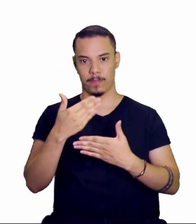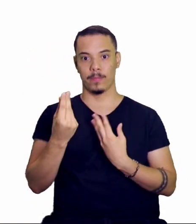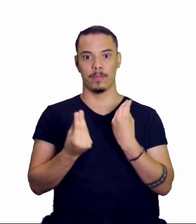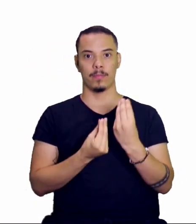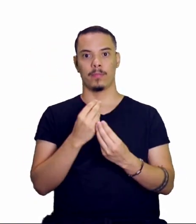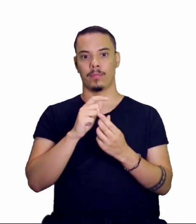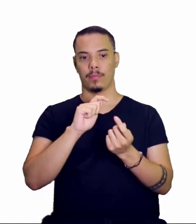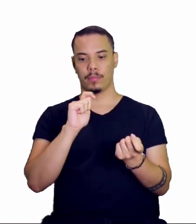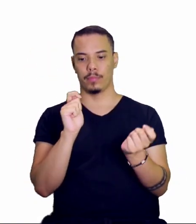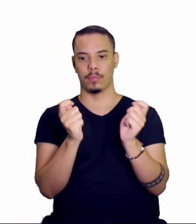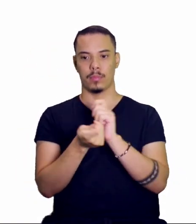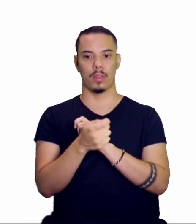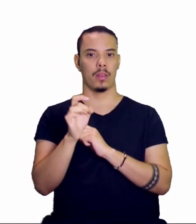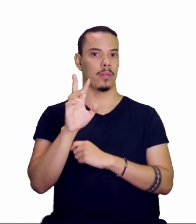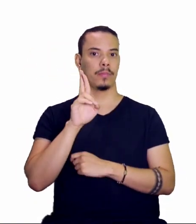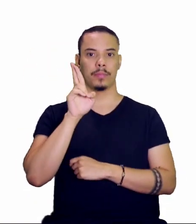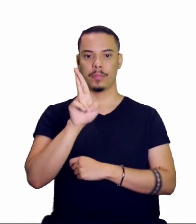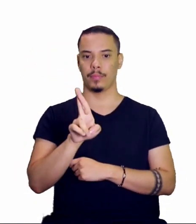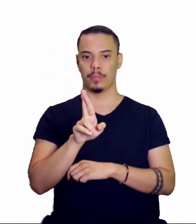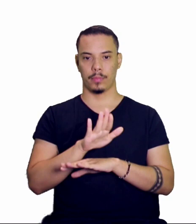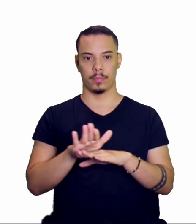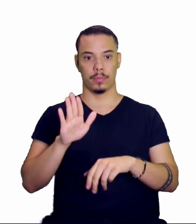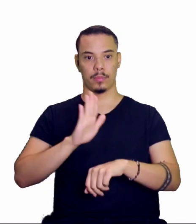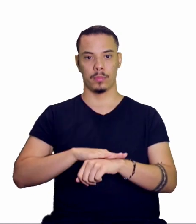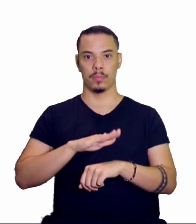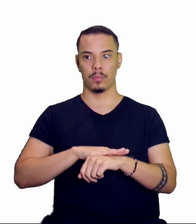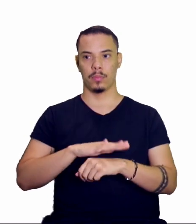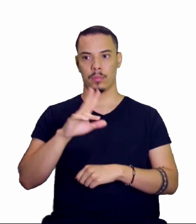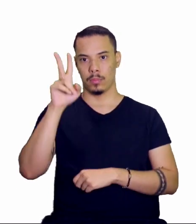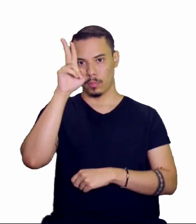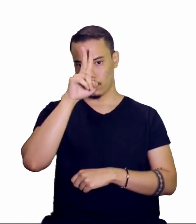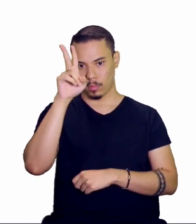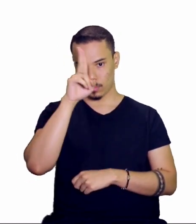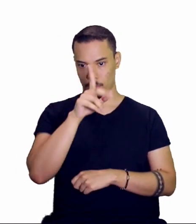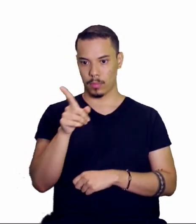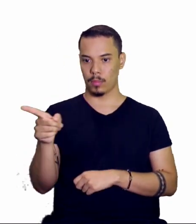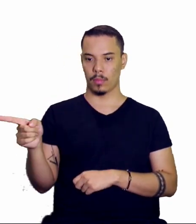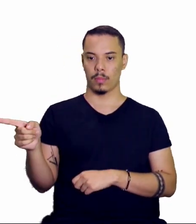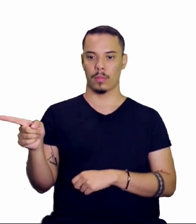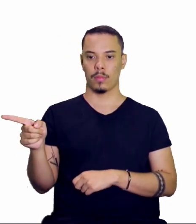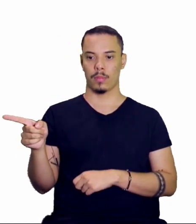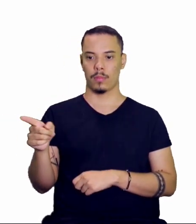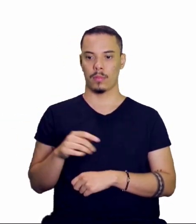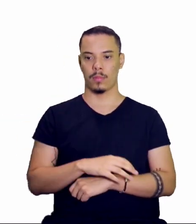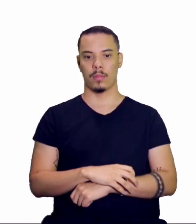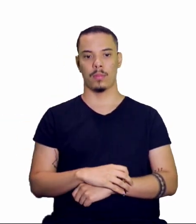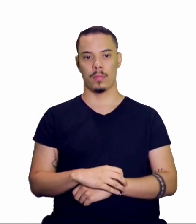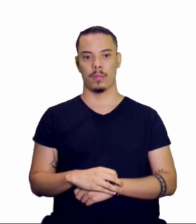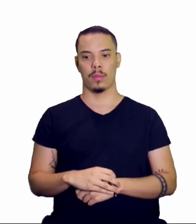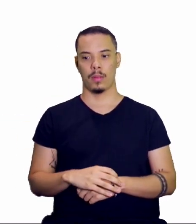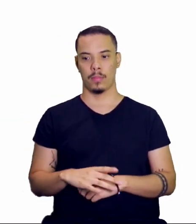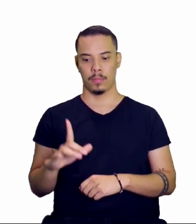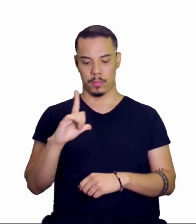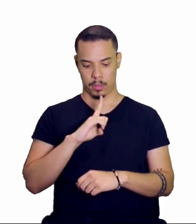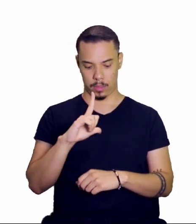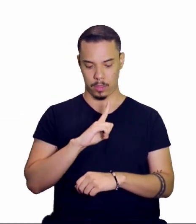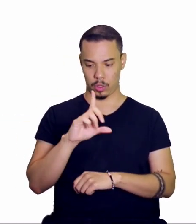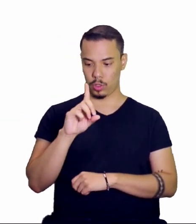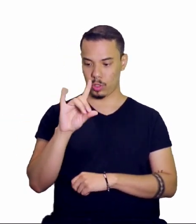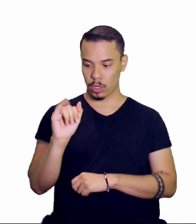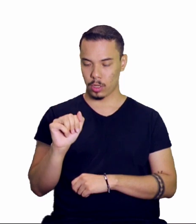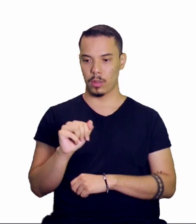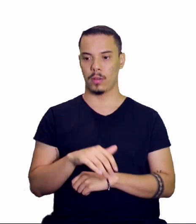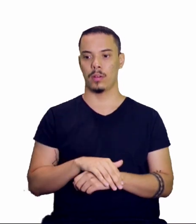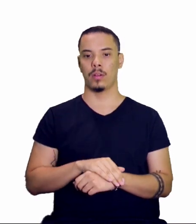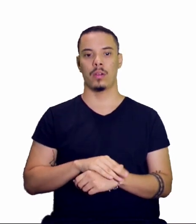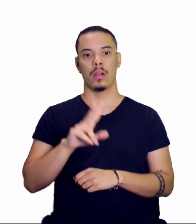só outra forma de representar, olha aqui o tempo, só para lembrar dele. Então ali, olha só, nós temos o dia, lembrando o